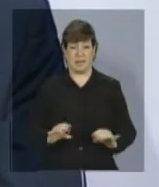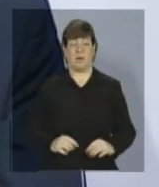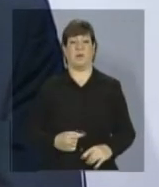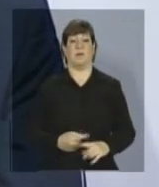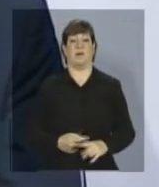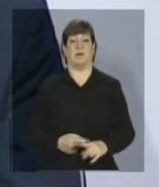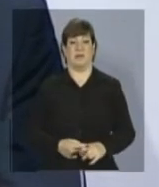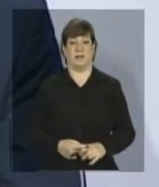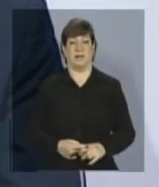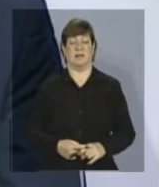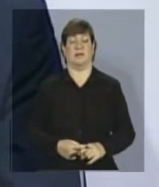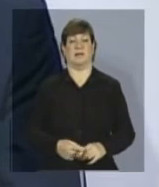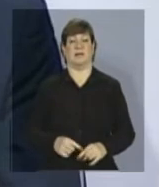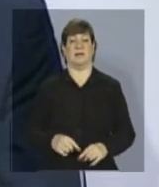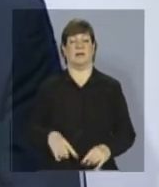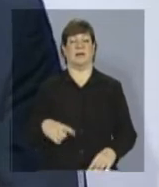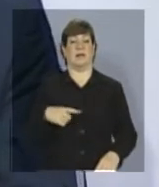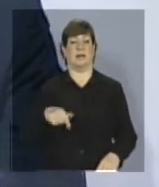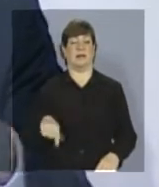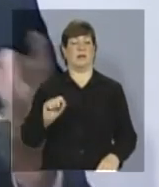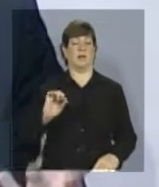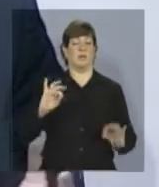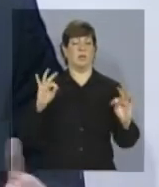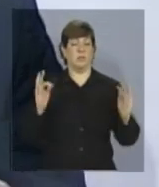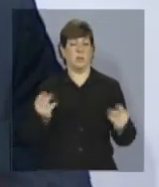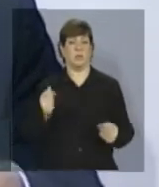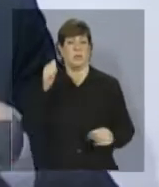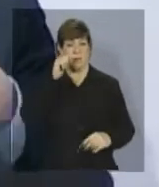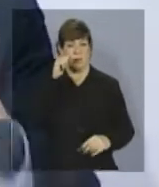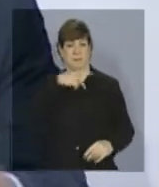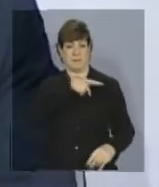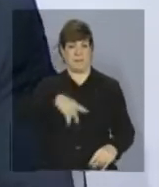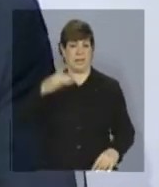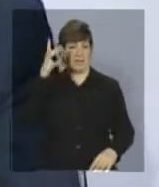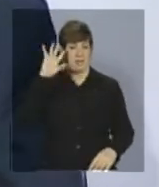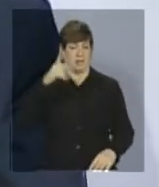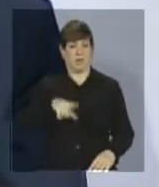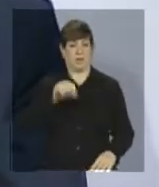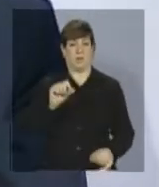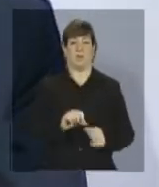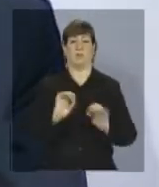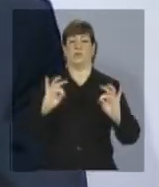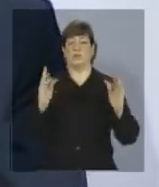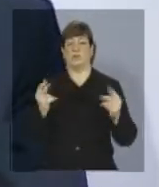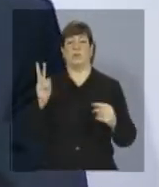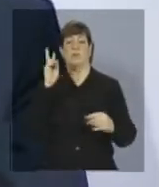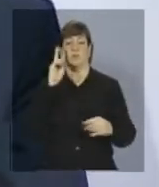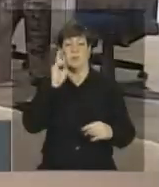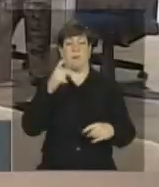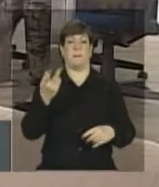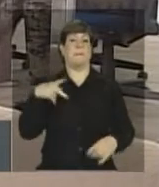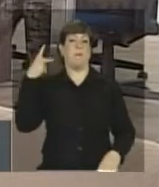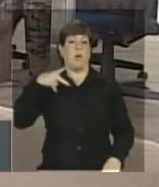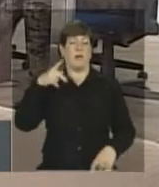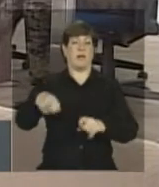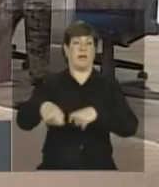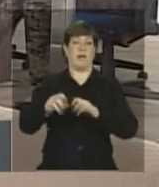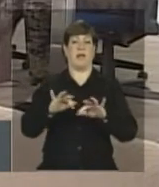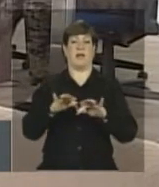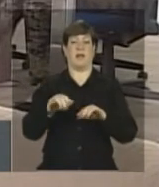que, com todas as decisões que a presidenta Dilma tomou em relação ao Brasil como um todo, em relação à política agrária da agricultura